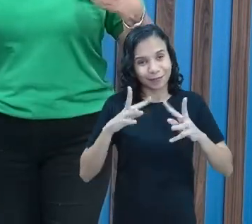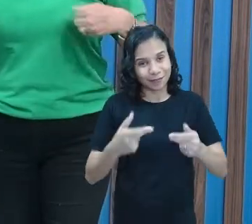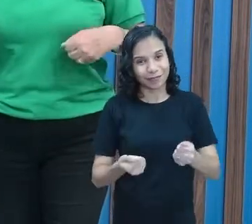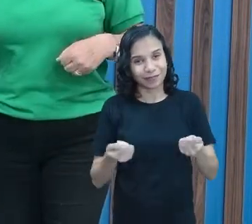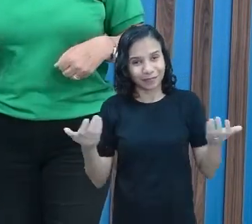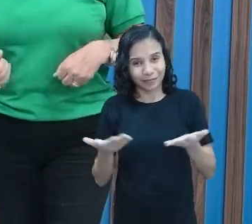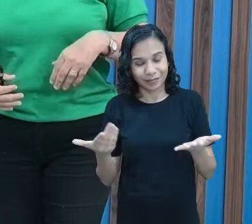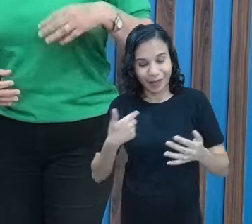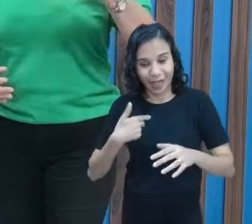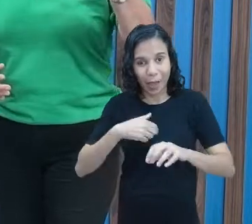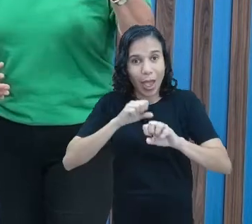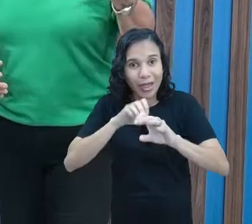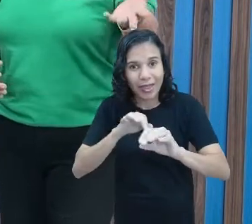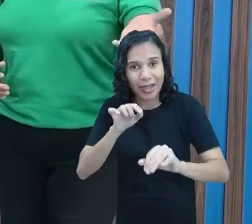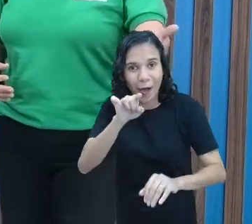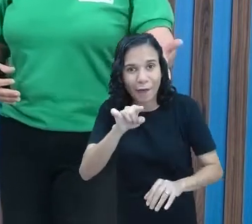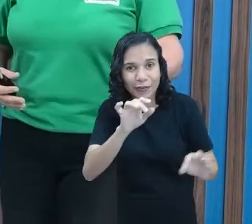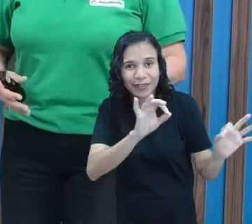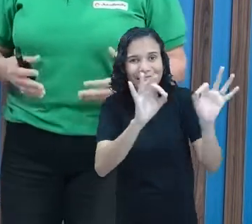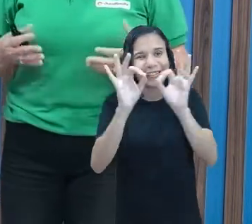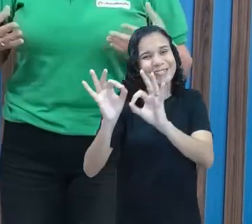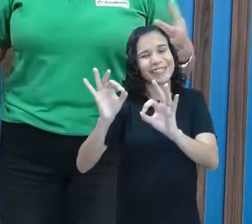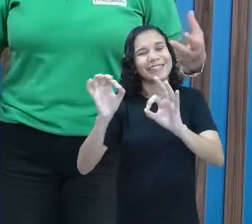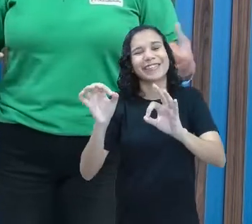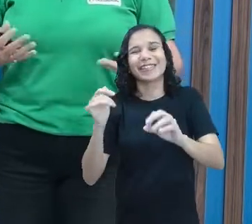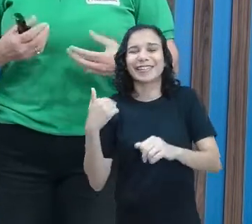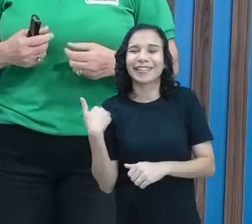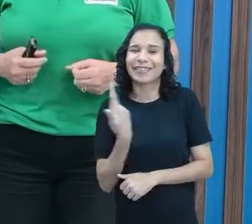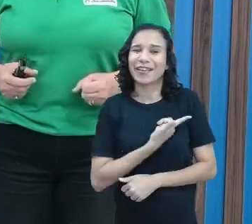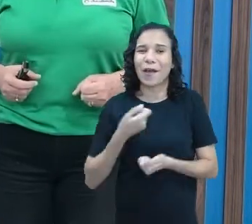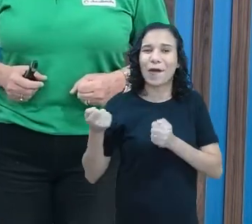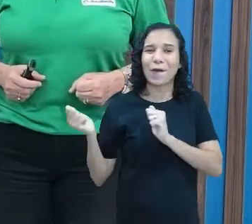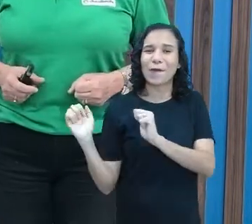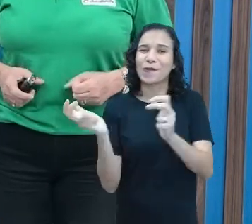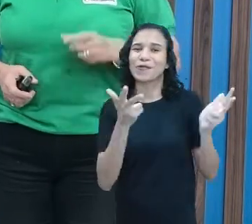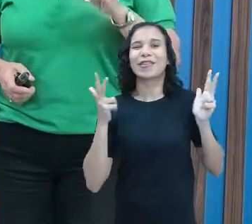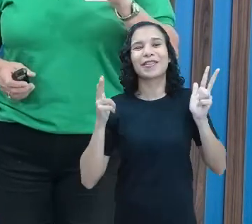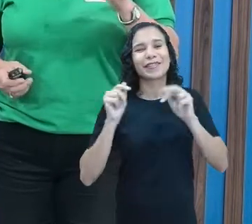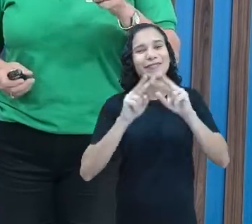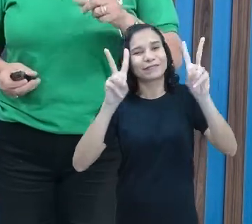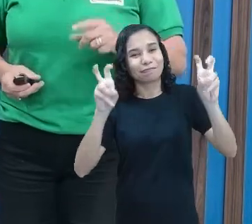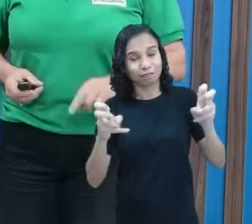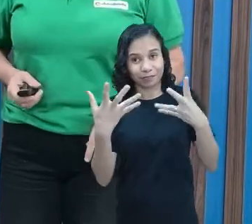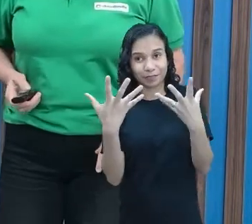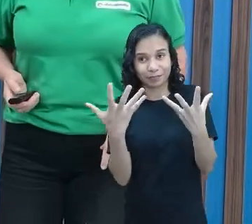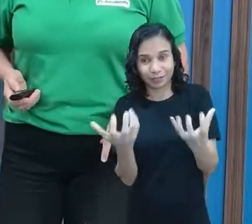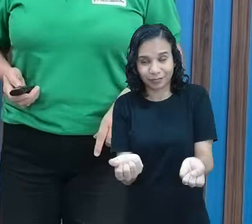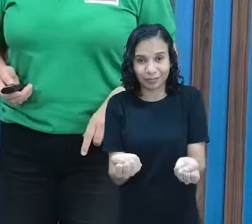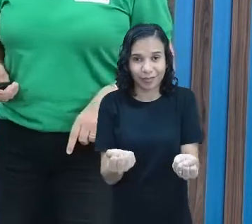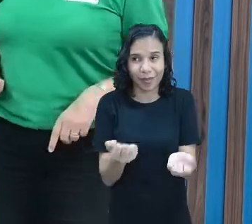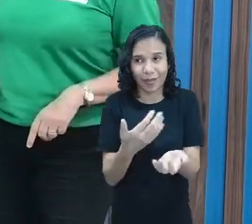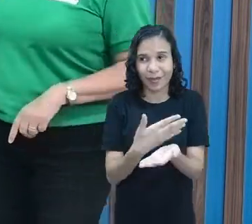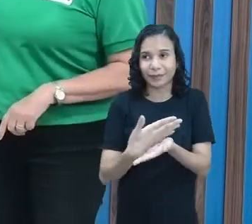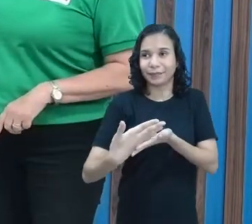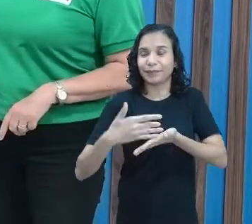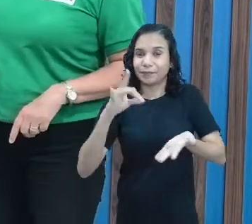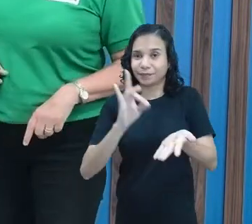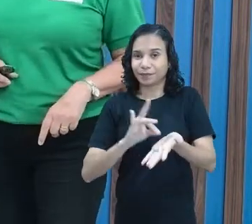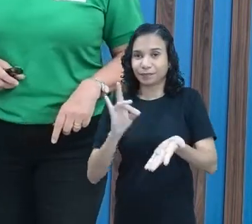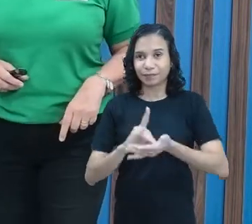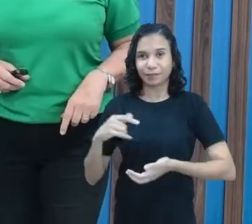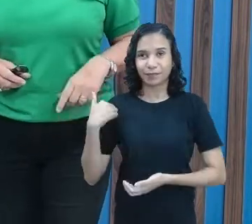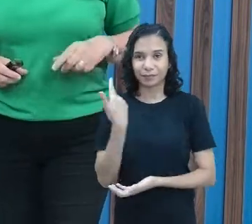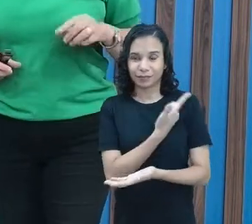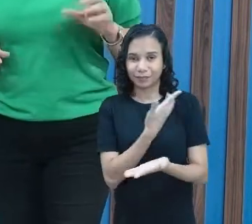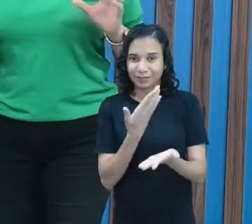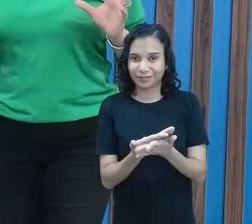Eu aqui dando a minha aula, vocês aí assistindo e curtindo esse tema aí. Então vamos lá iniciar realmente